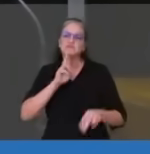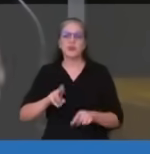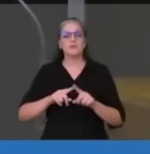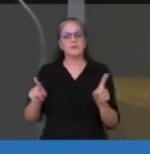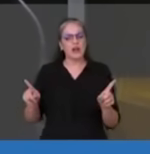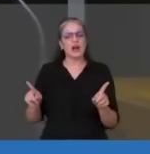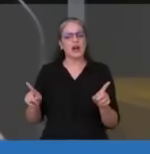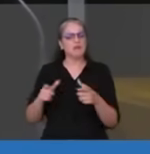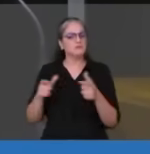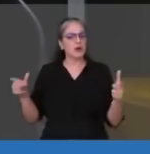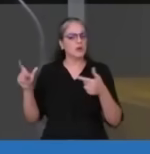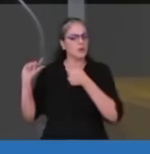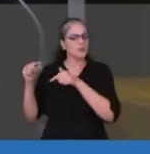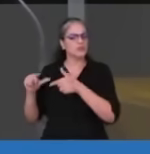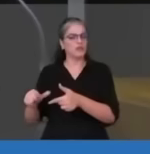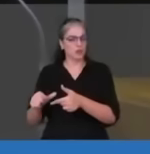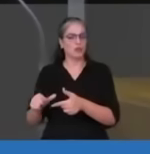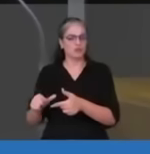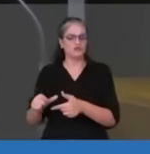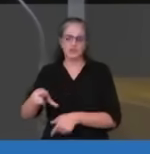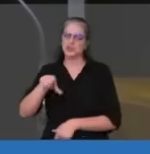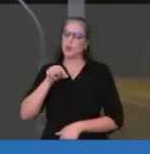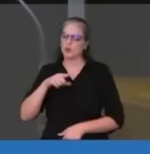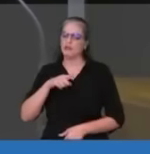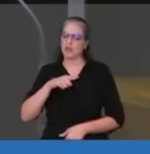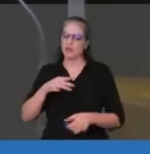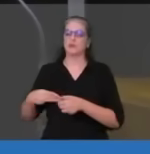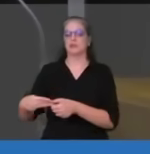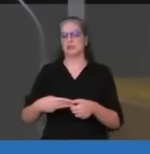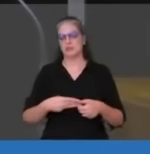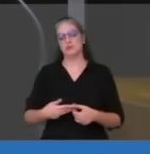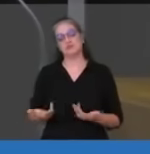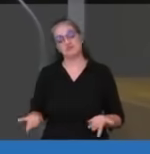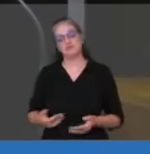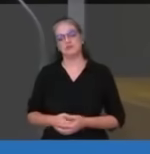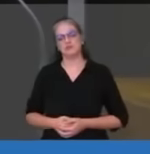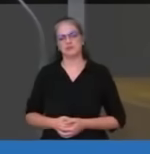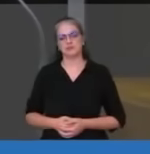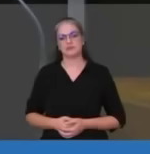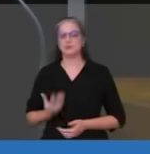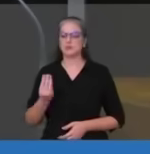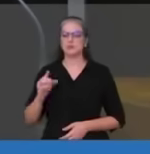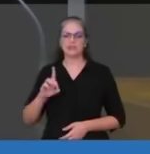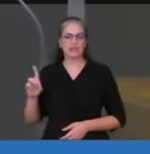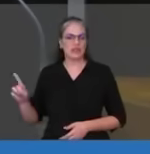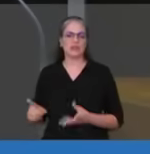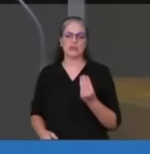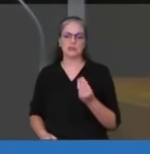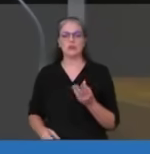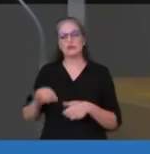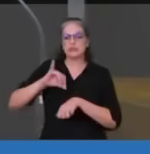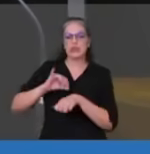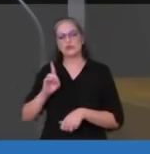lato Censo predominou nessas eleições municipais Há muitas direitas Há muitos centro direitas